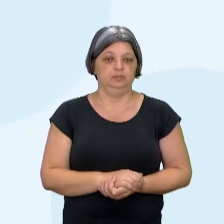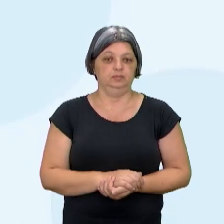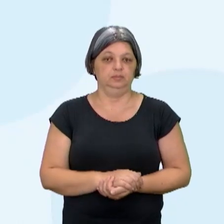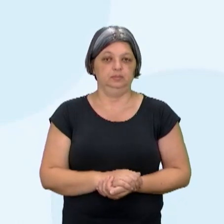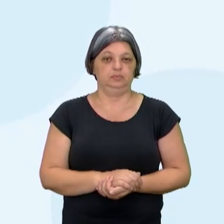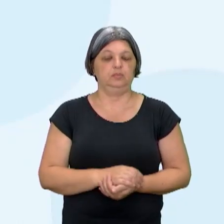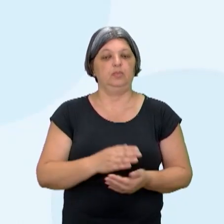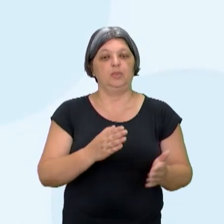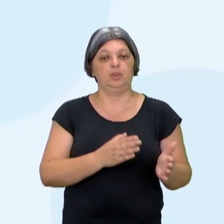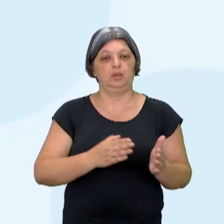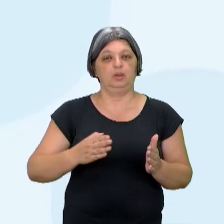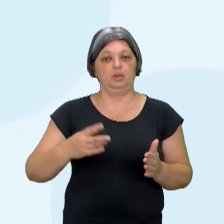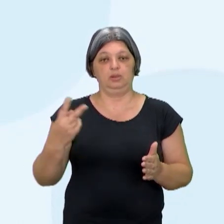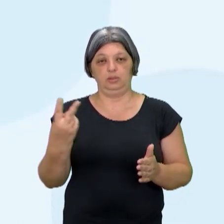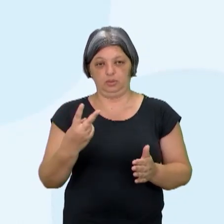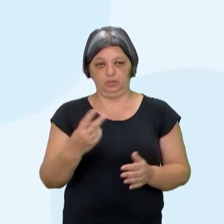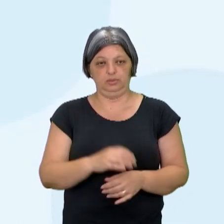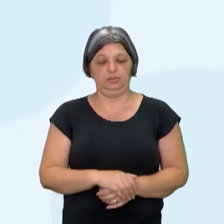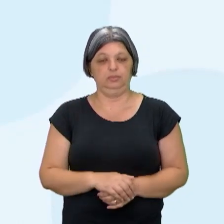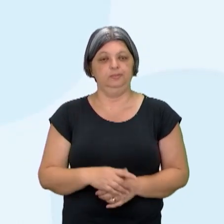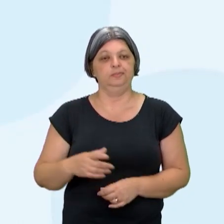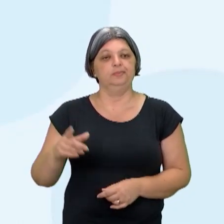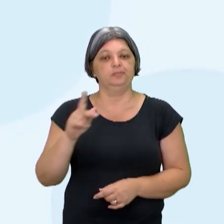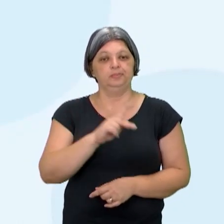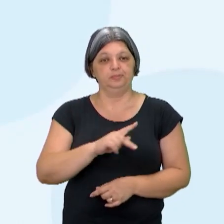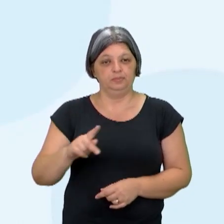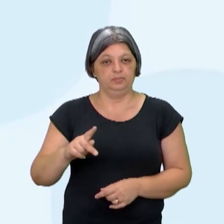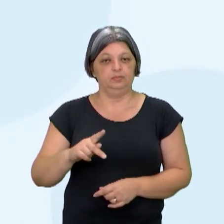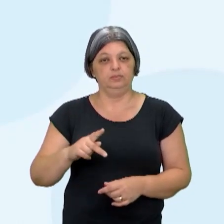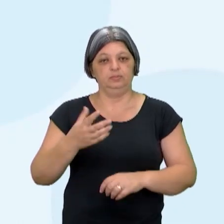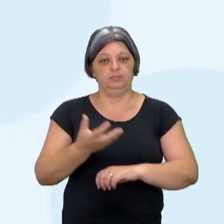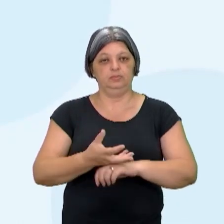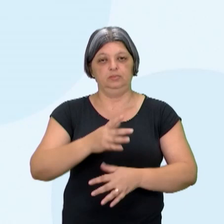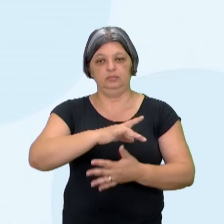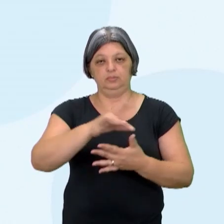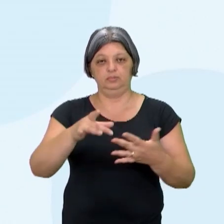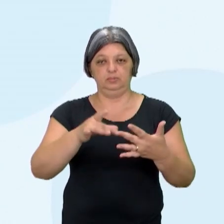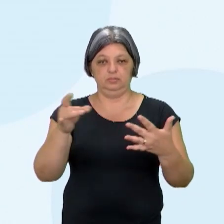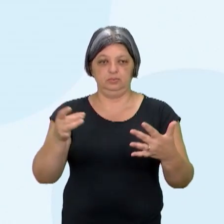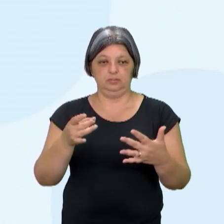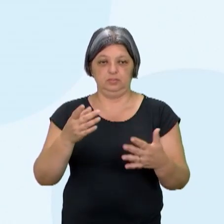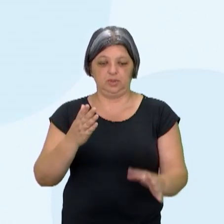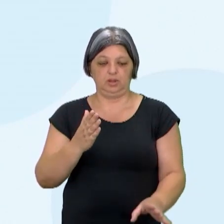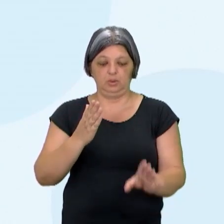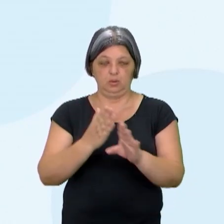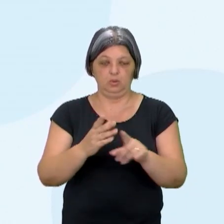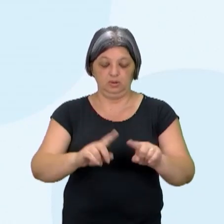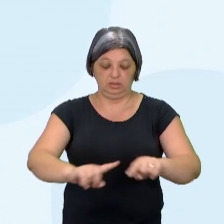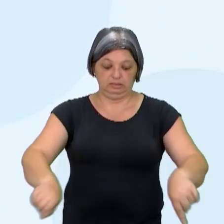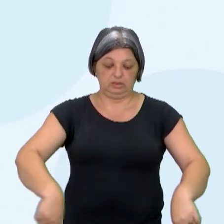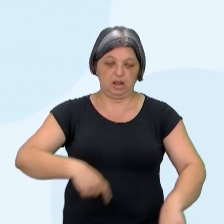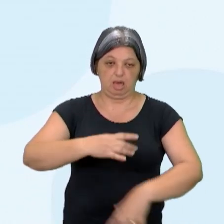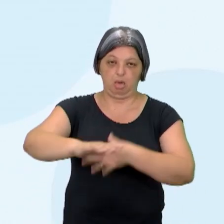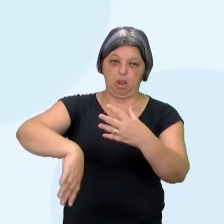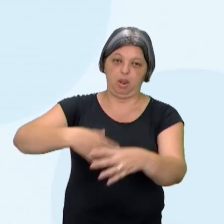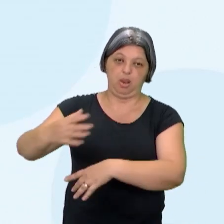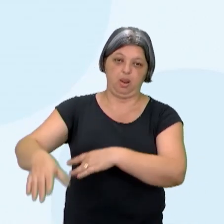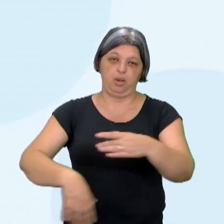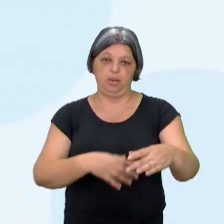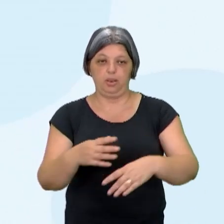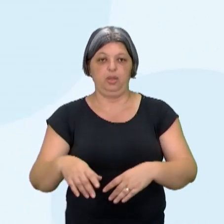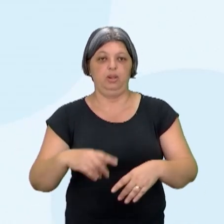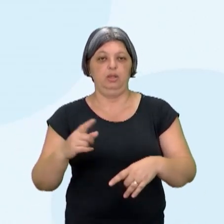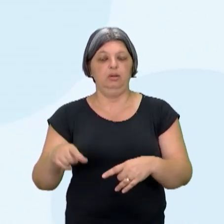2. Então, a gente tem lá, um professor de eletiva encontra a sala bagunçada após a realização do